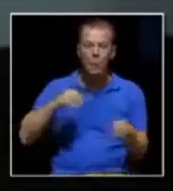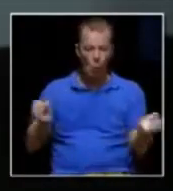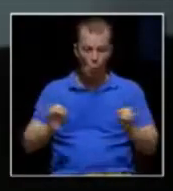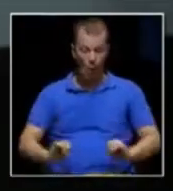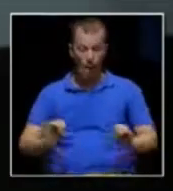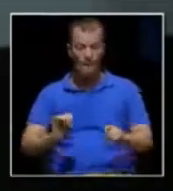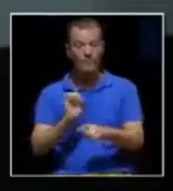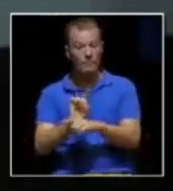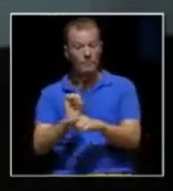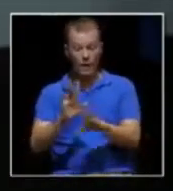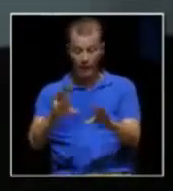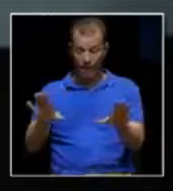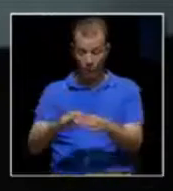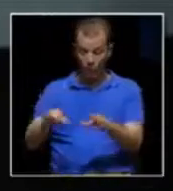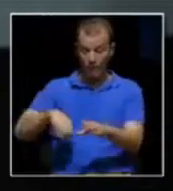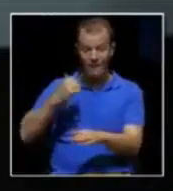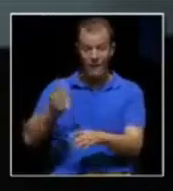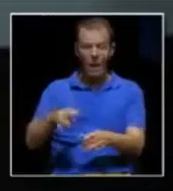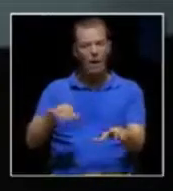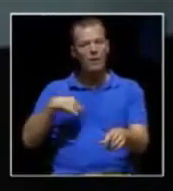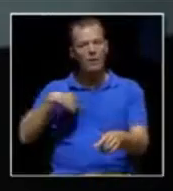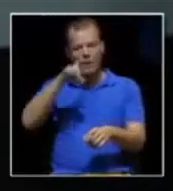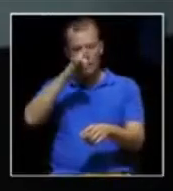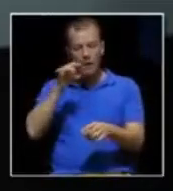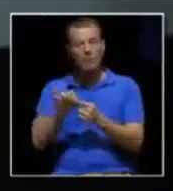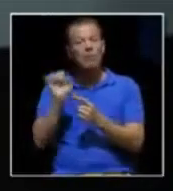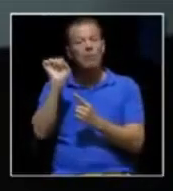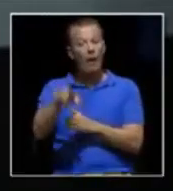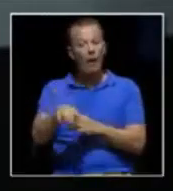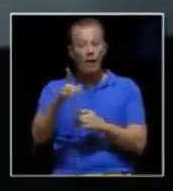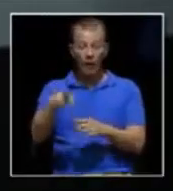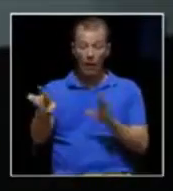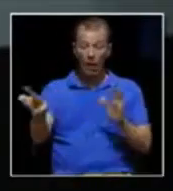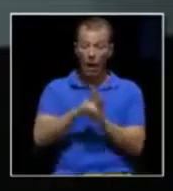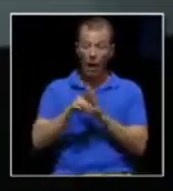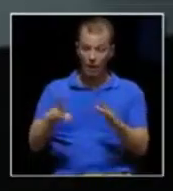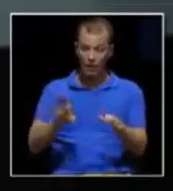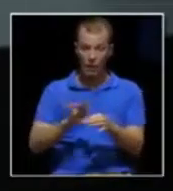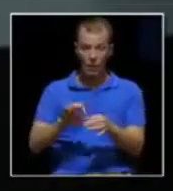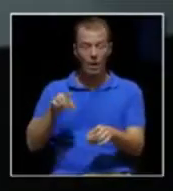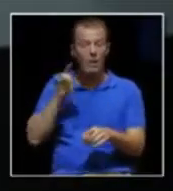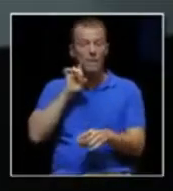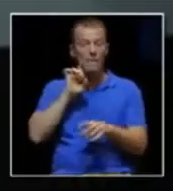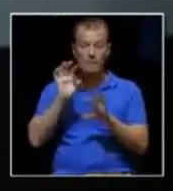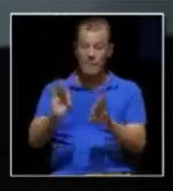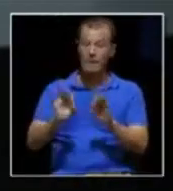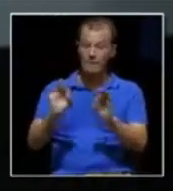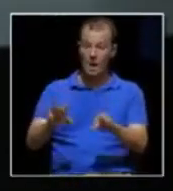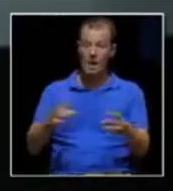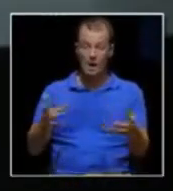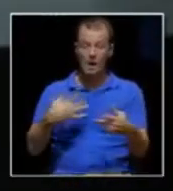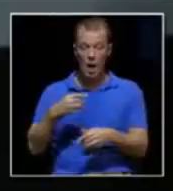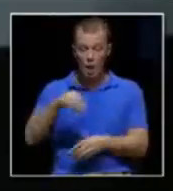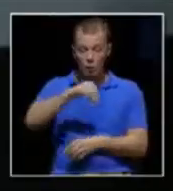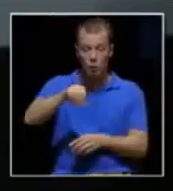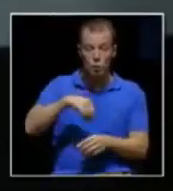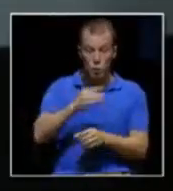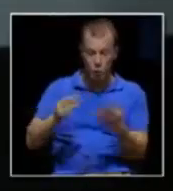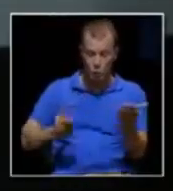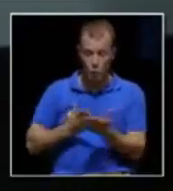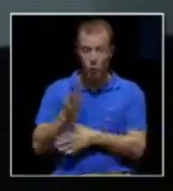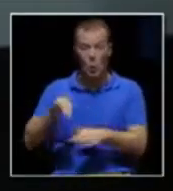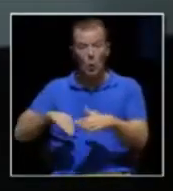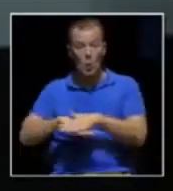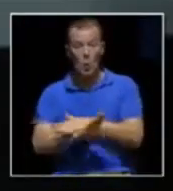isso mesmo, os Verdes aproveitam para lembrar, mais uma vez, que a legislação sobre prevenção e remediação dos solos continua na